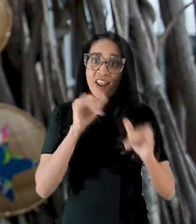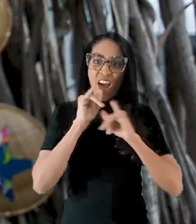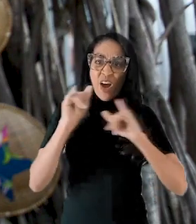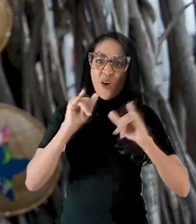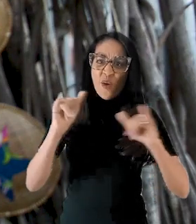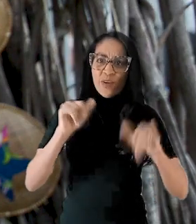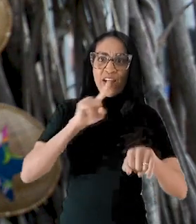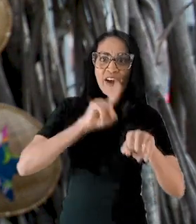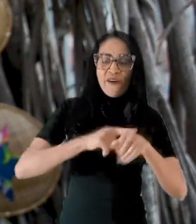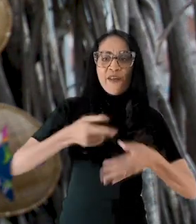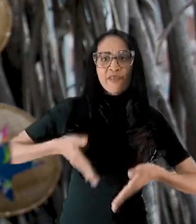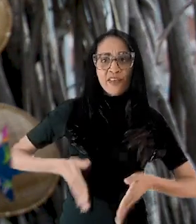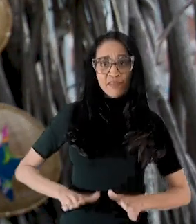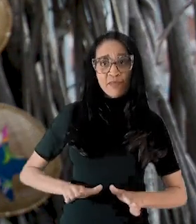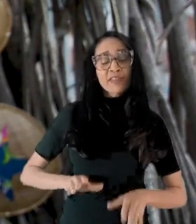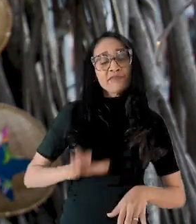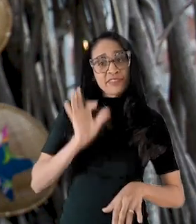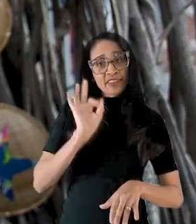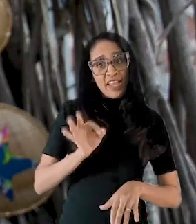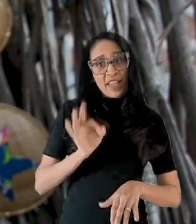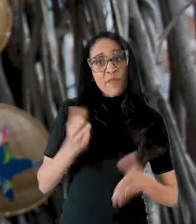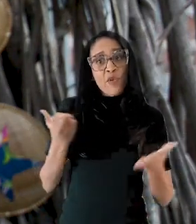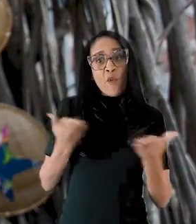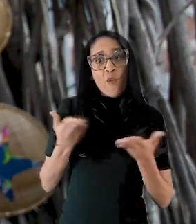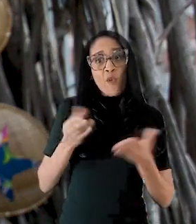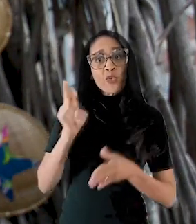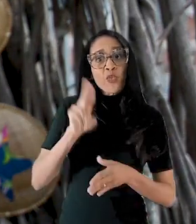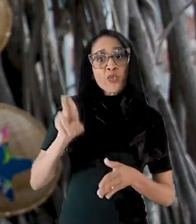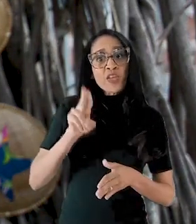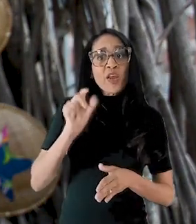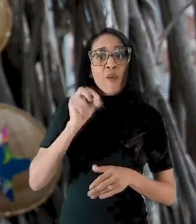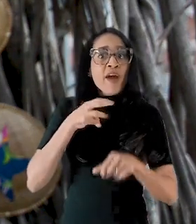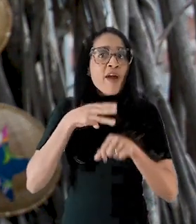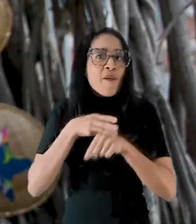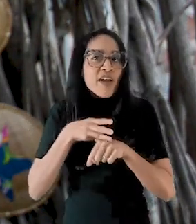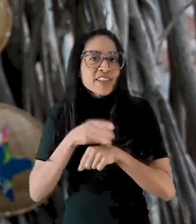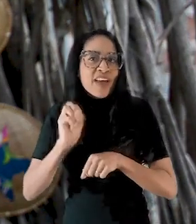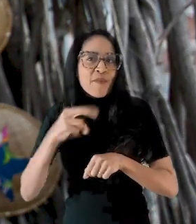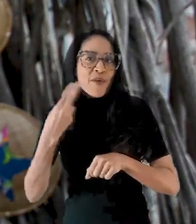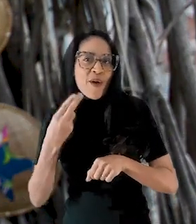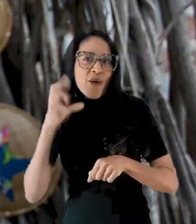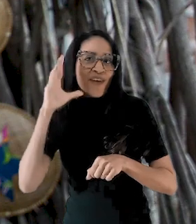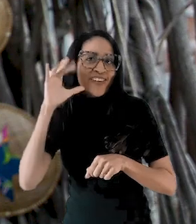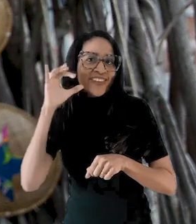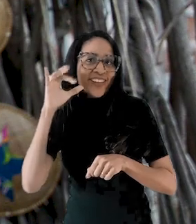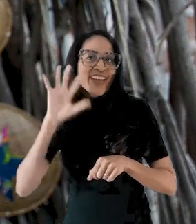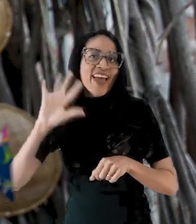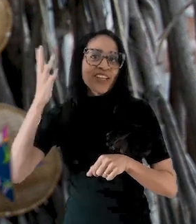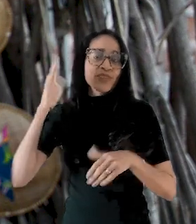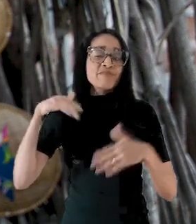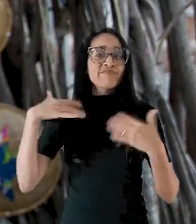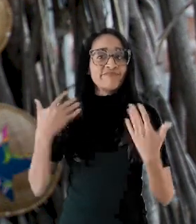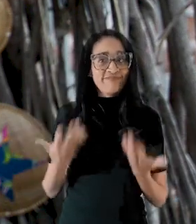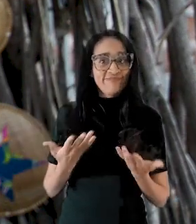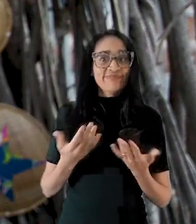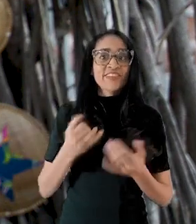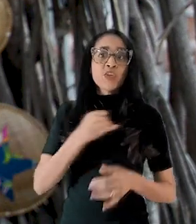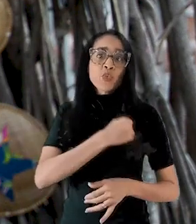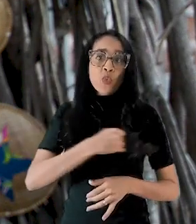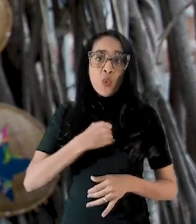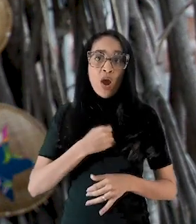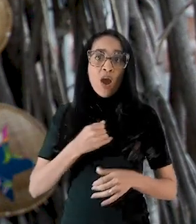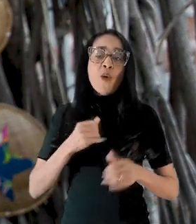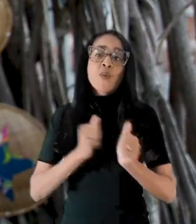comunicar a hora do parto. Certamente, nos dias de hoje, uma mensagenzinha no WhatsApp, um direct no Instagram resolveria a questão, né? João